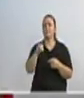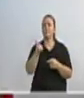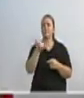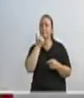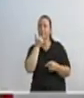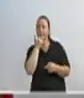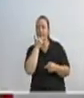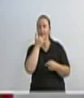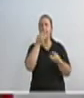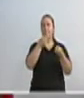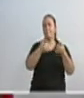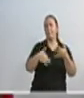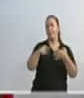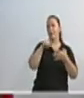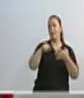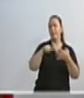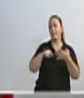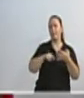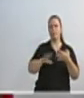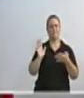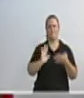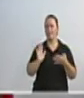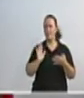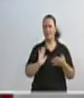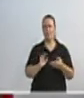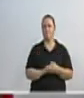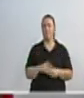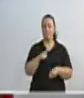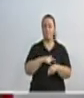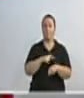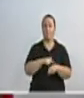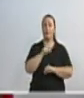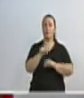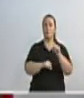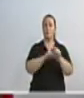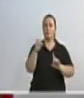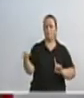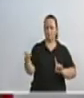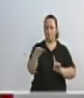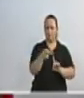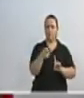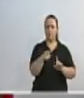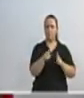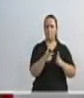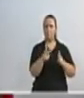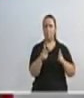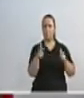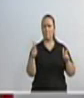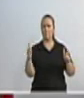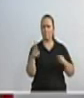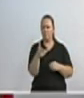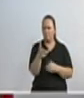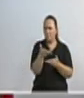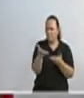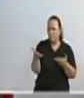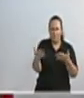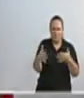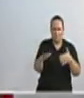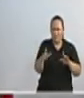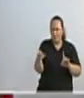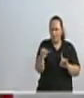justificativa à comunidade. Nós estamos abrindo espaço aqui para clientes de vocês. E vocês não querem os nossos clientes de